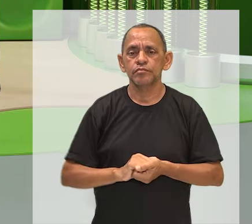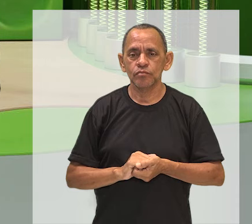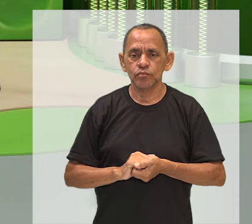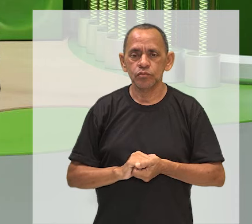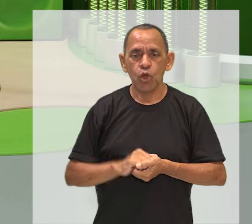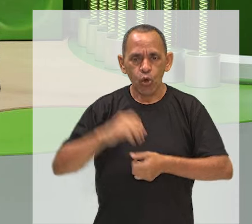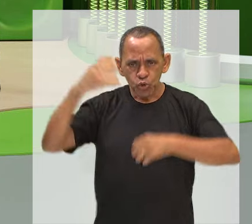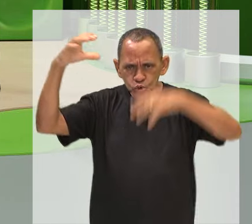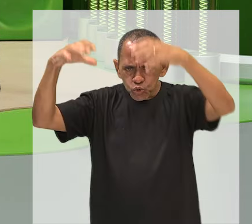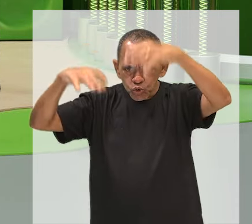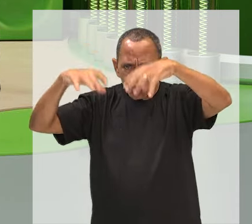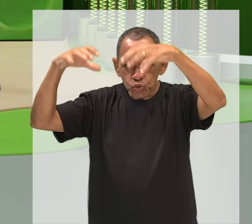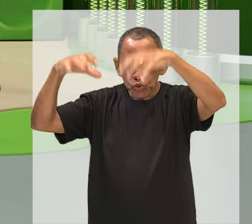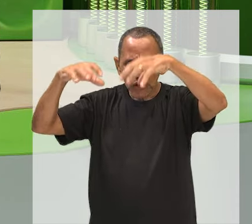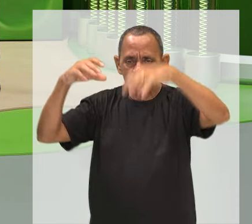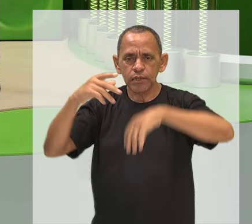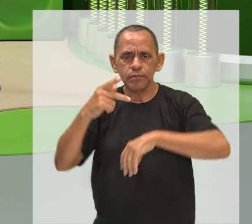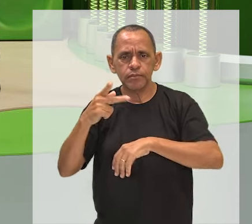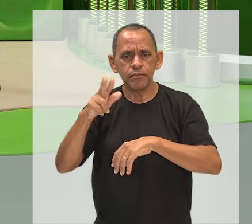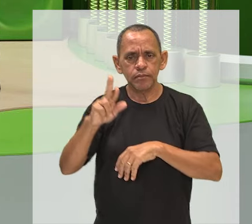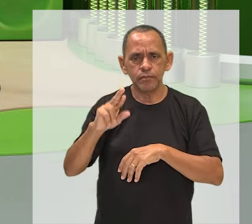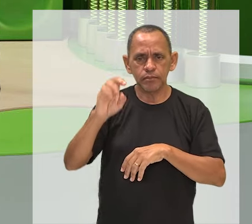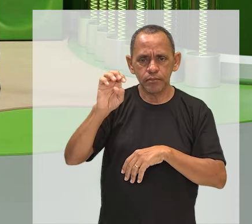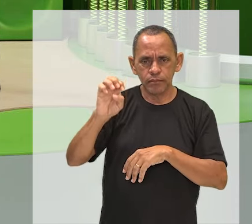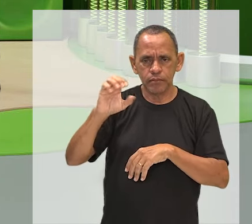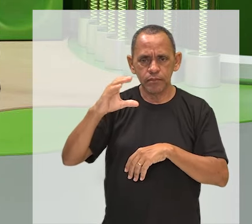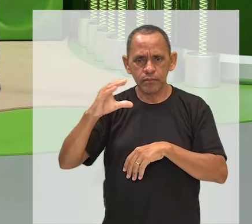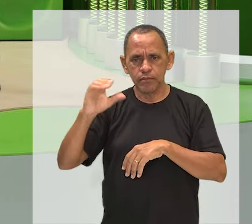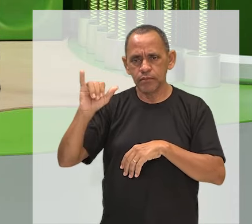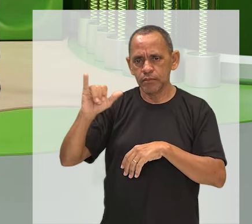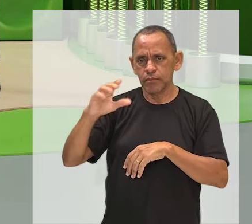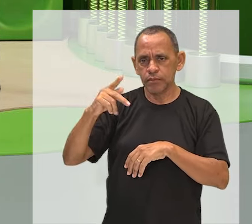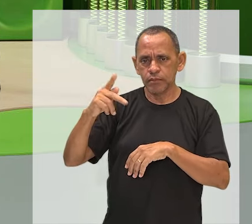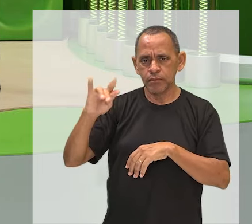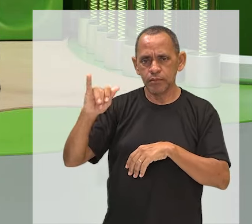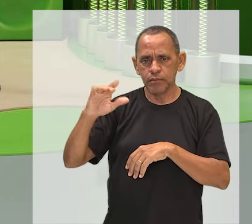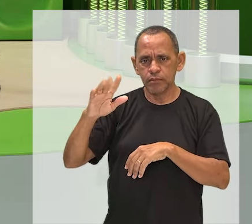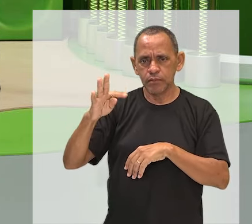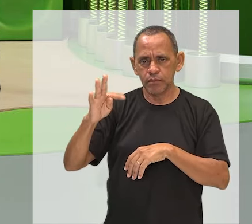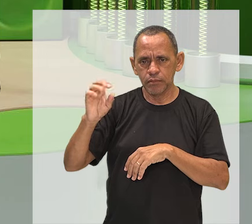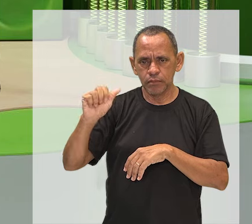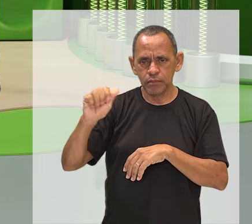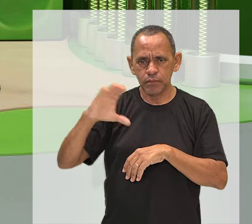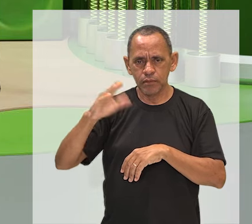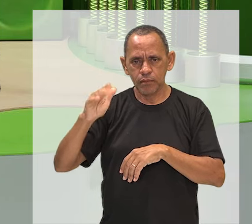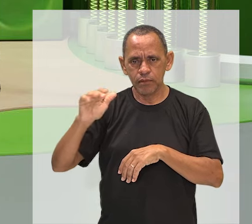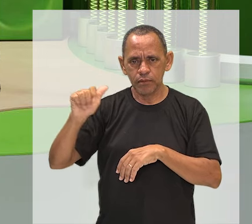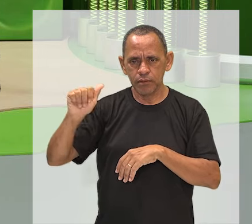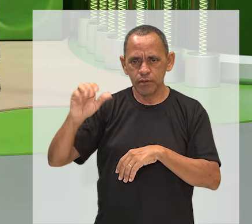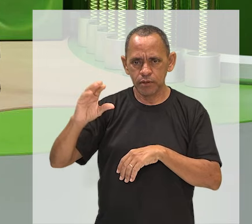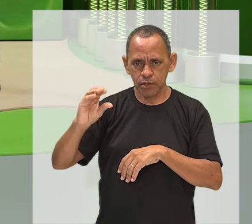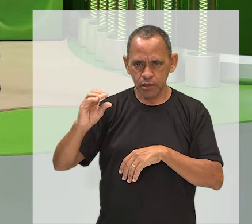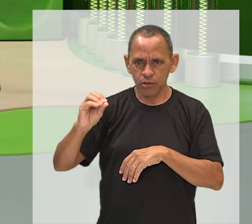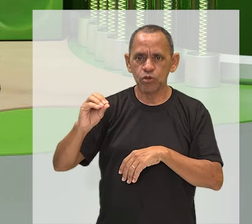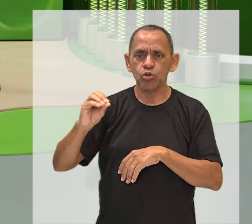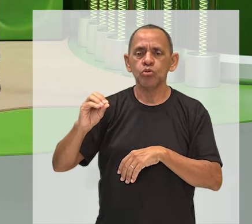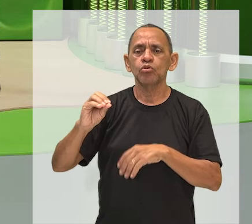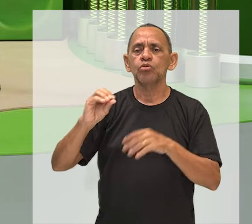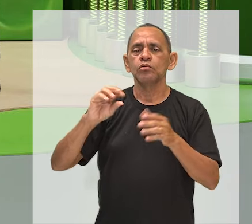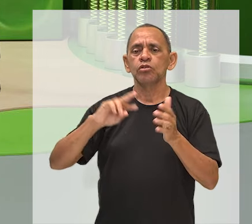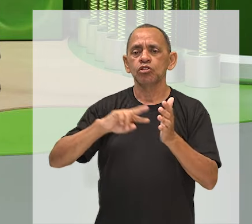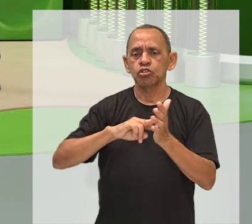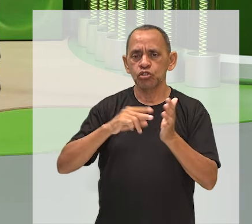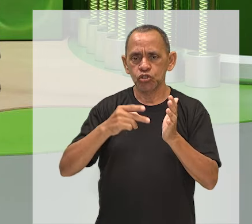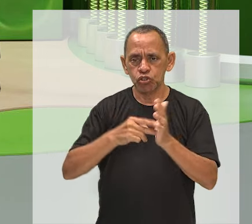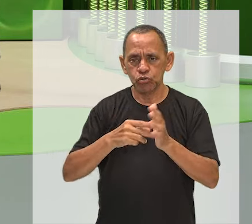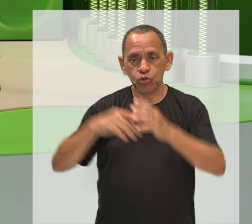as chuvas, né? Você está vendo aí na imagem várias nuvens carregadas, né? Várias nuvens cheias de chuva.